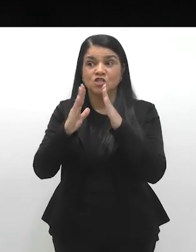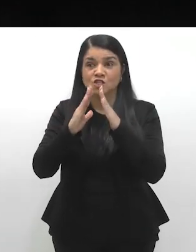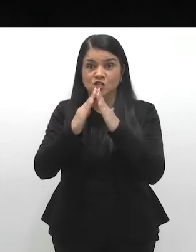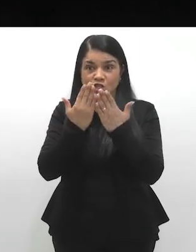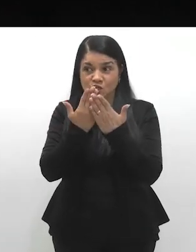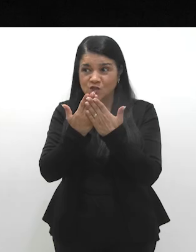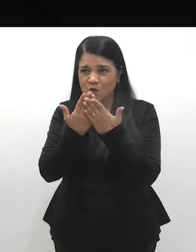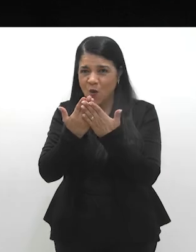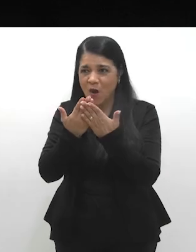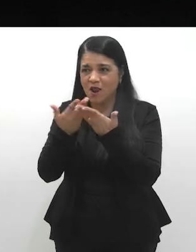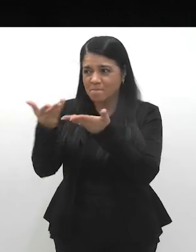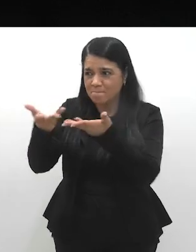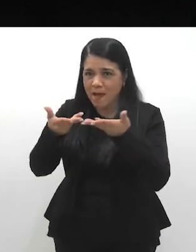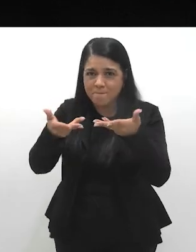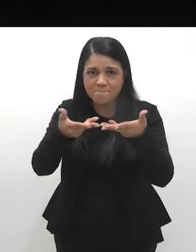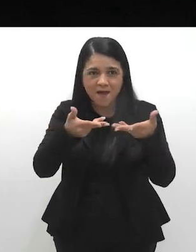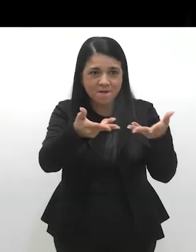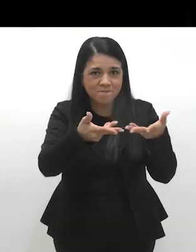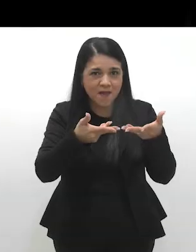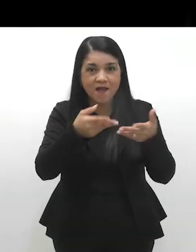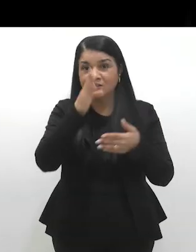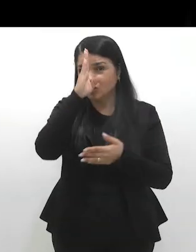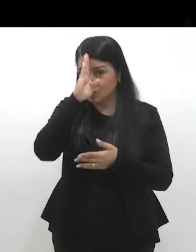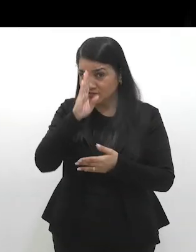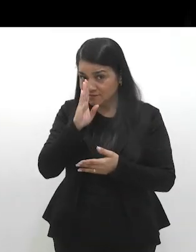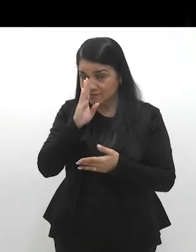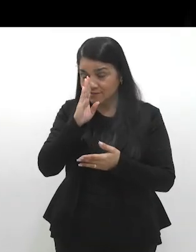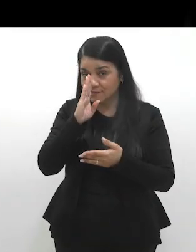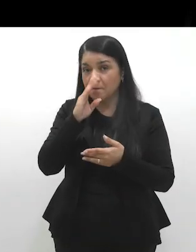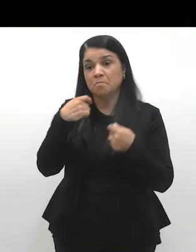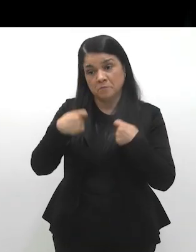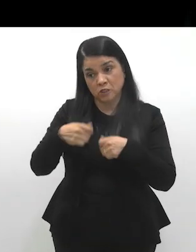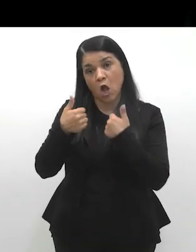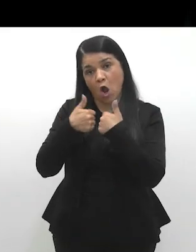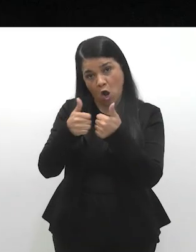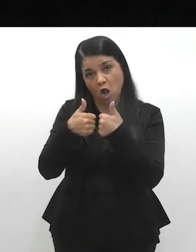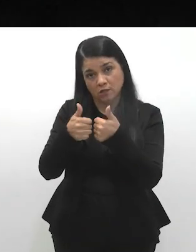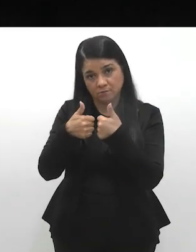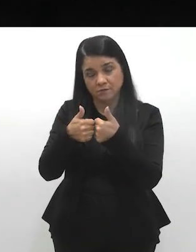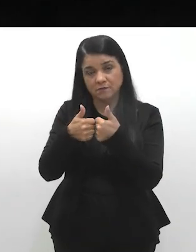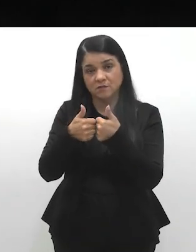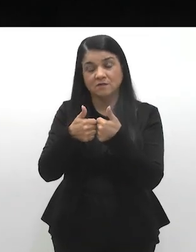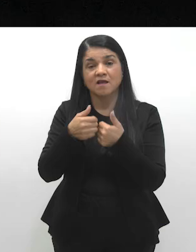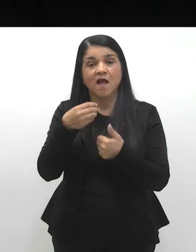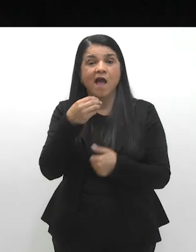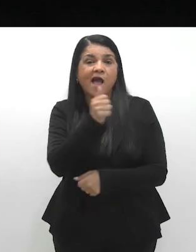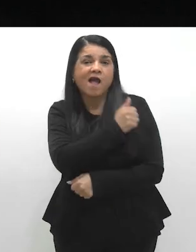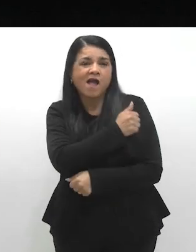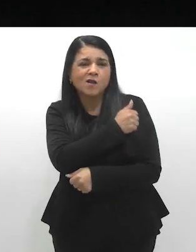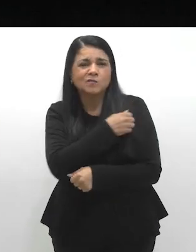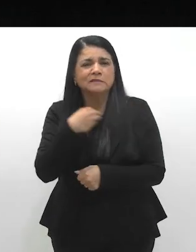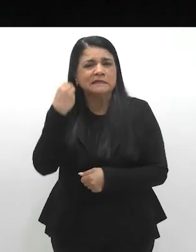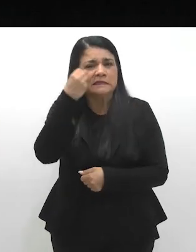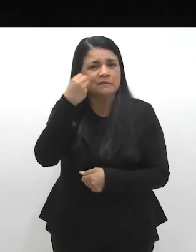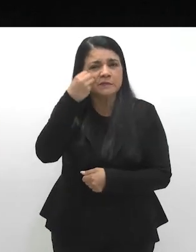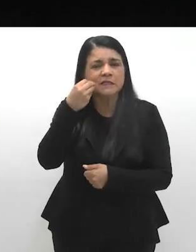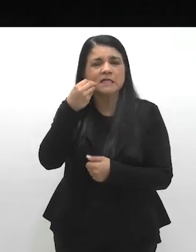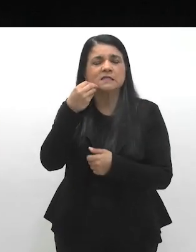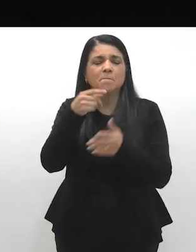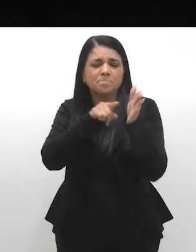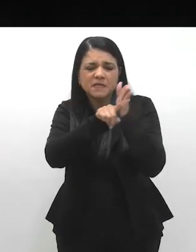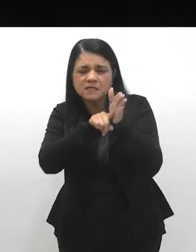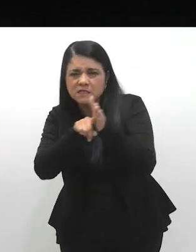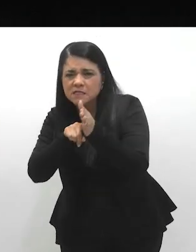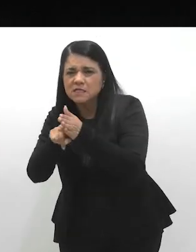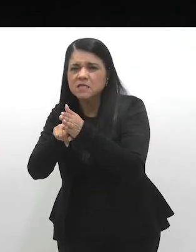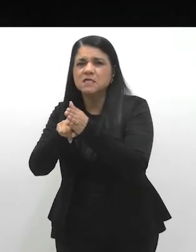as escolas que quiserem vir, então elas vêm de graça, só tem que ter o transporte. Então os alunos vivenciam os diversos tipos de pesquisa que